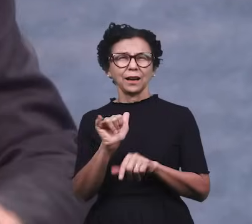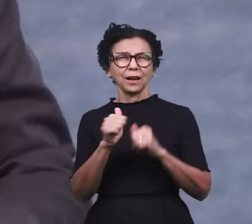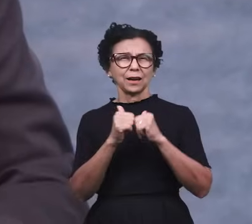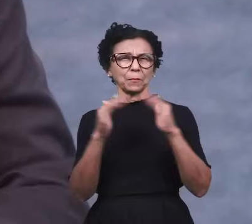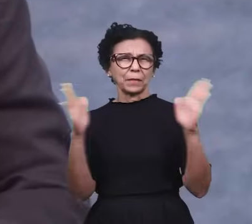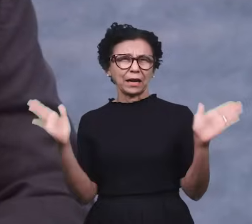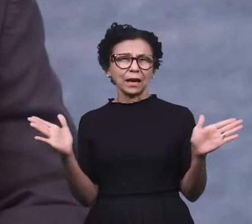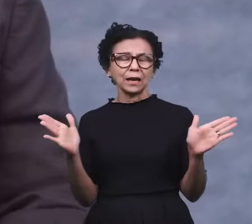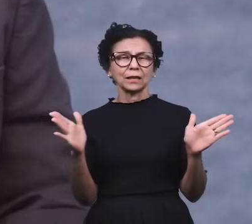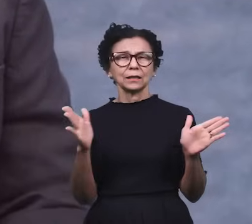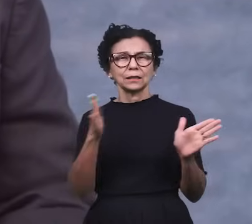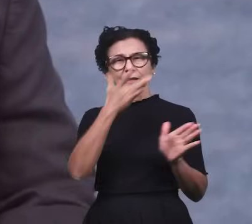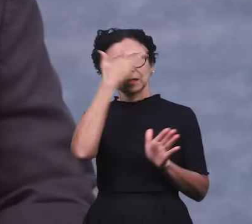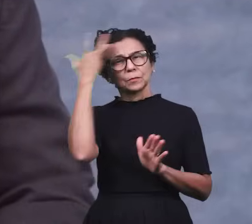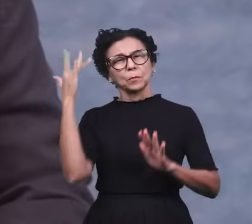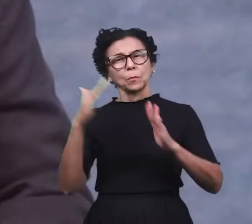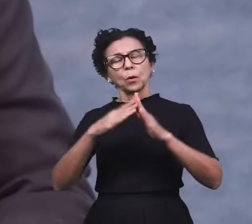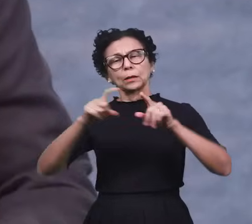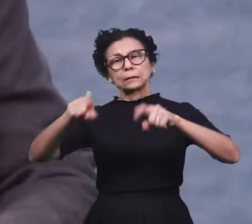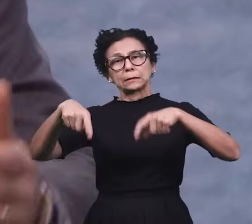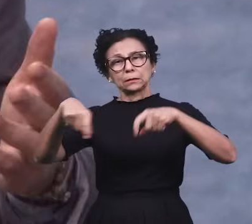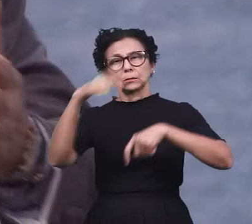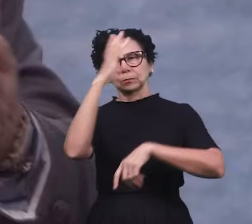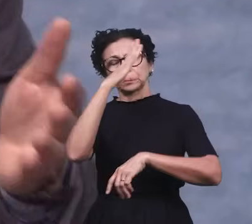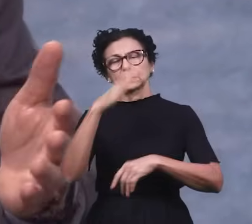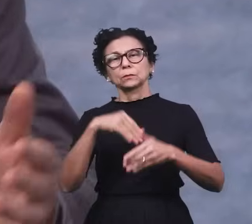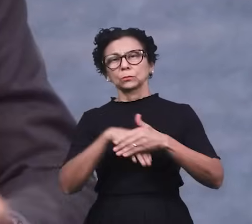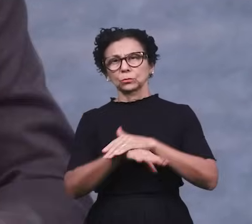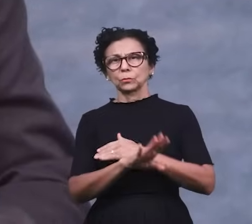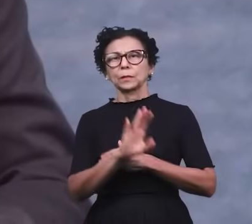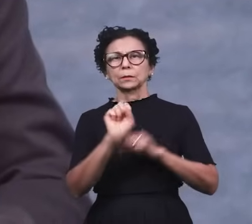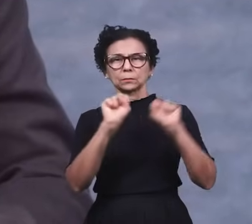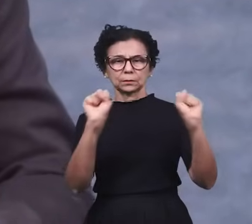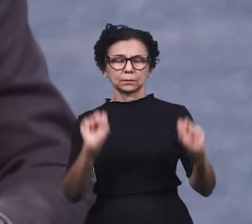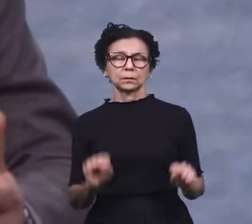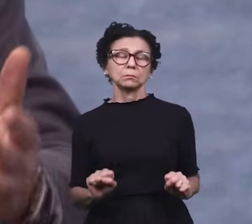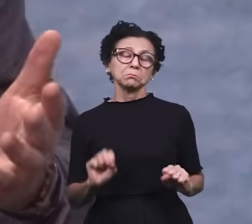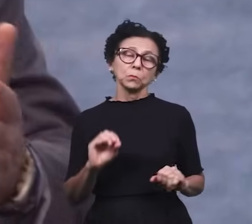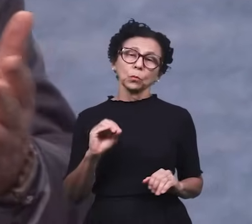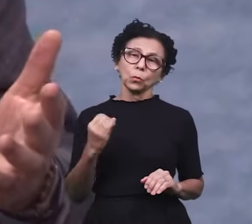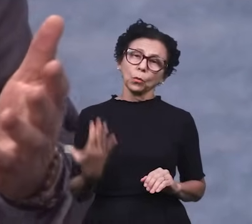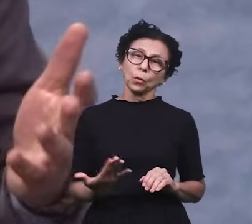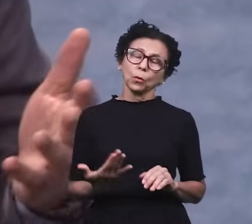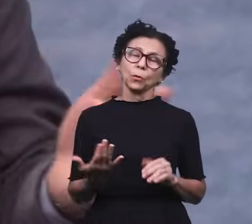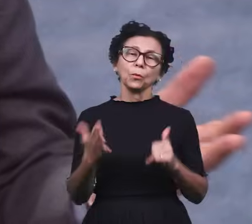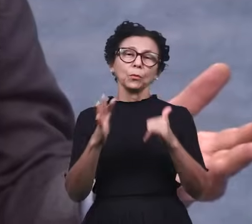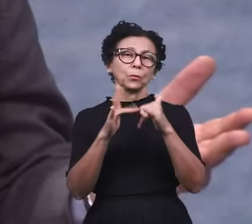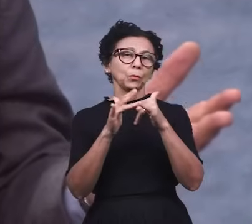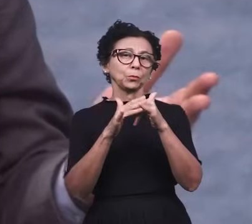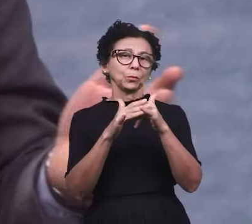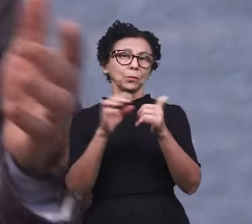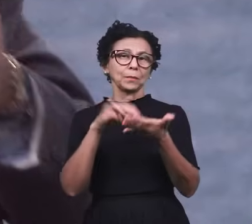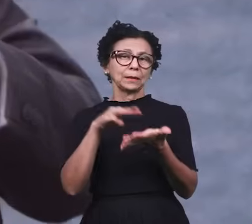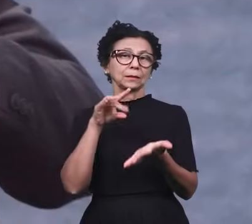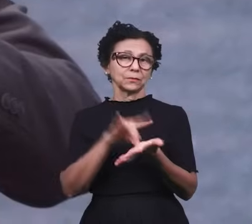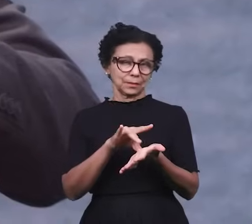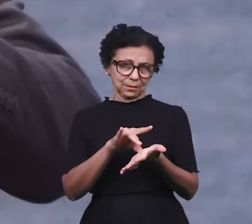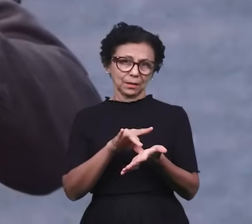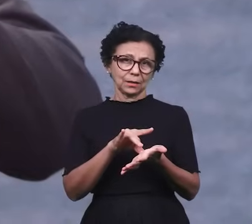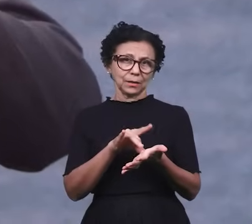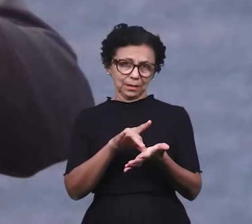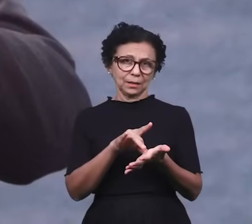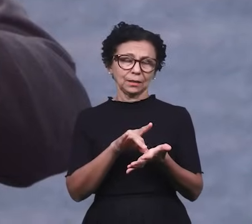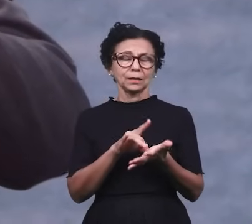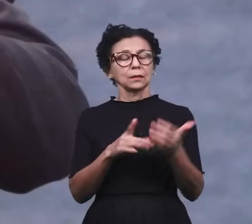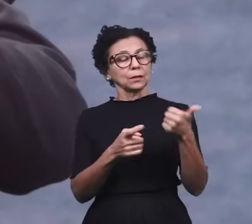interior do Brasil está acostumado com esse sistema disponível também, ou através do canal da Igreja Cristã Maranata no YouTube. Está no